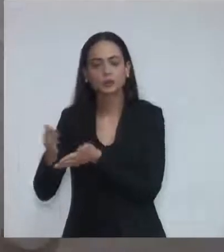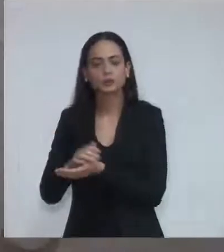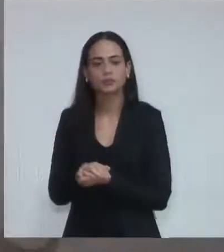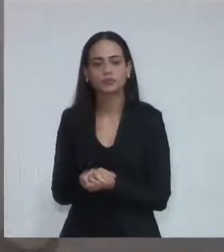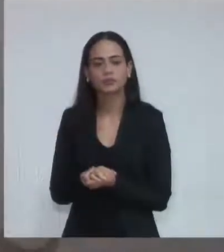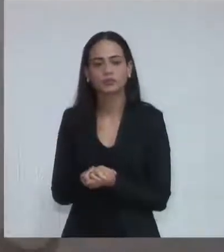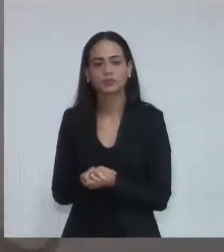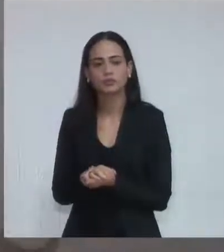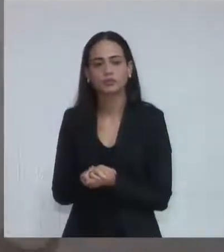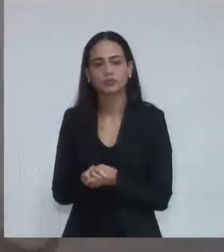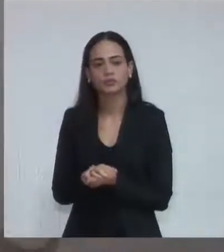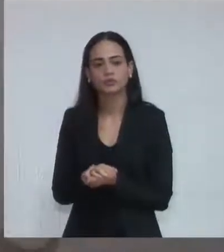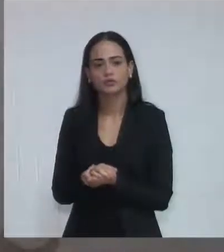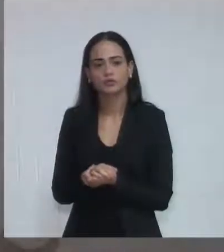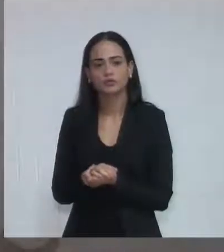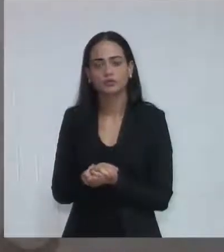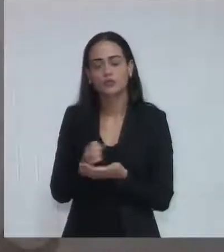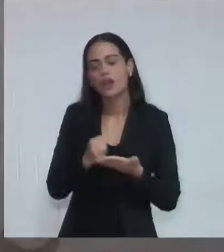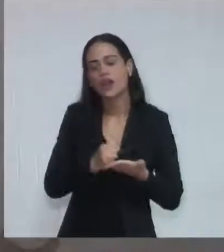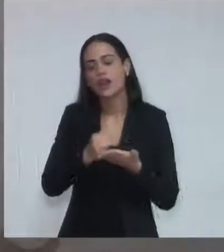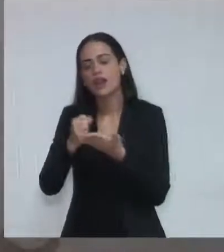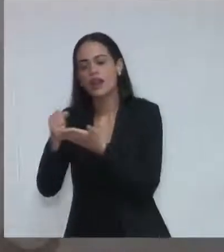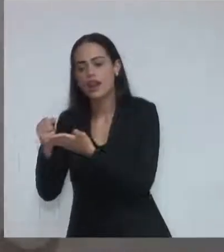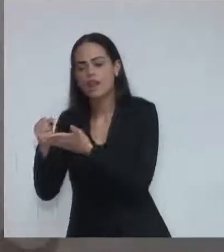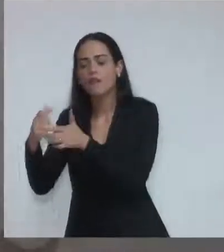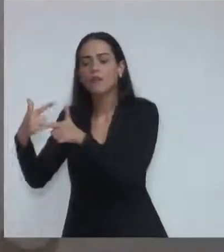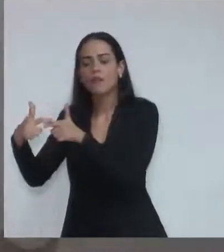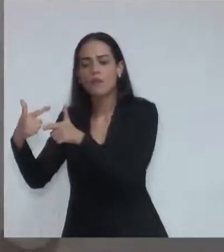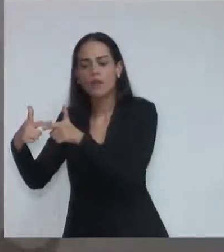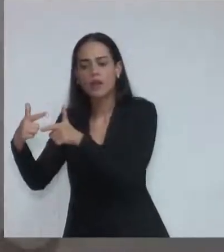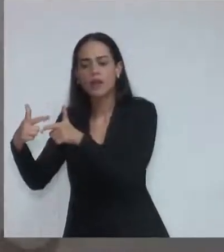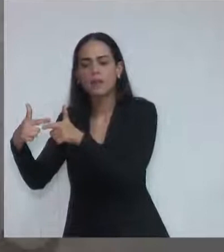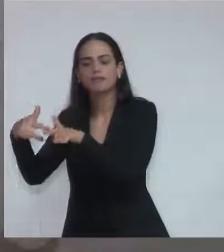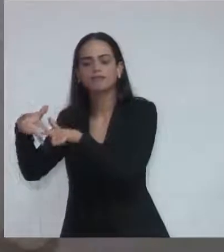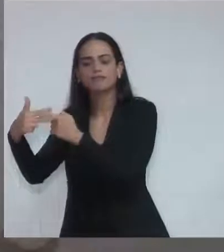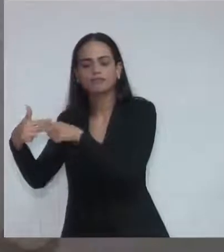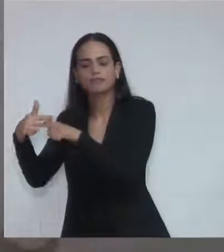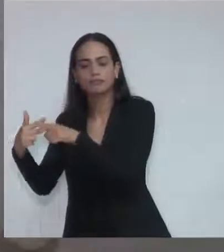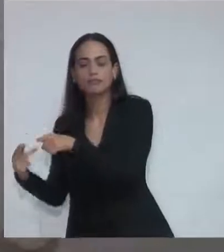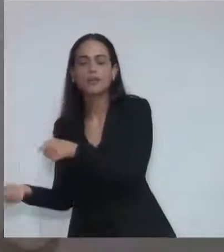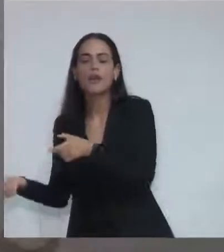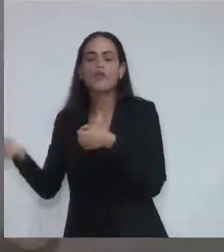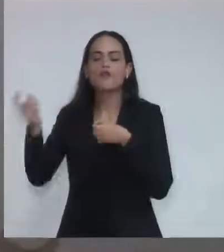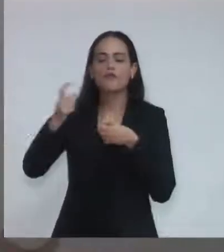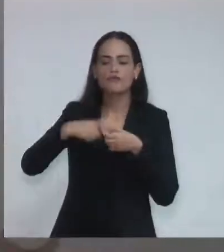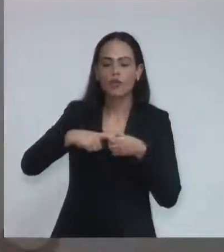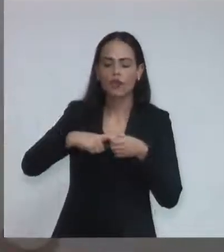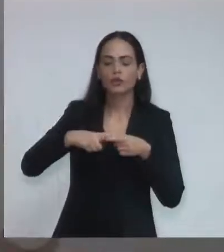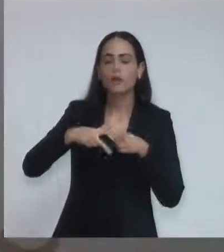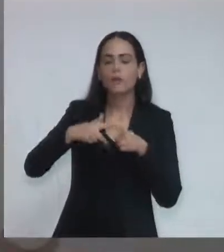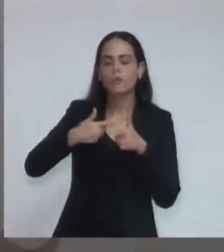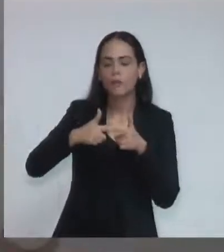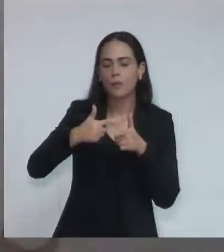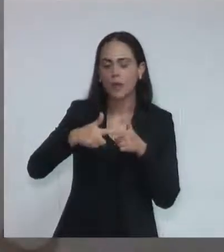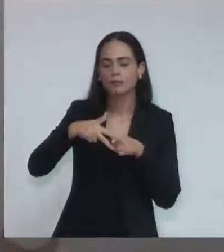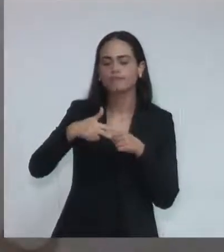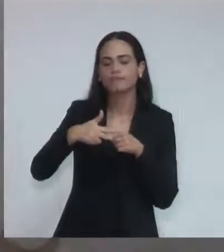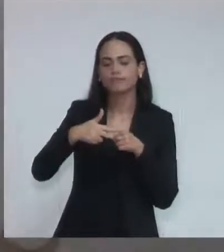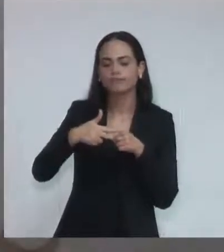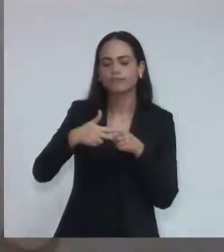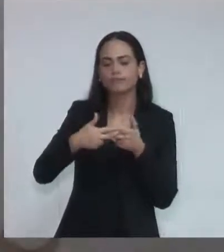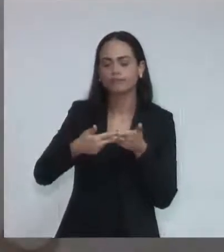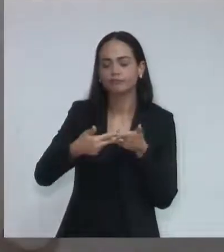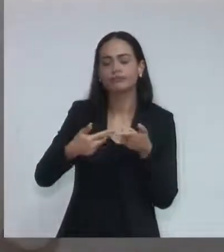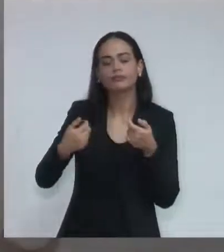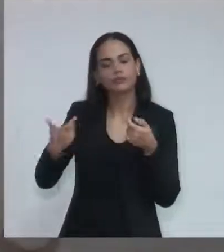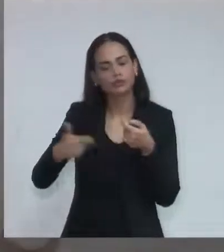a maioria das viaturas vai com problema e muitas das vezes retorna com o mesmo problema. Então, para que não seja colocado em